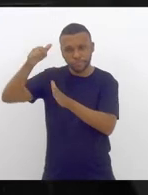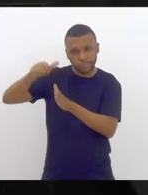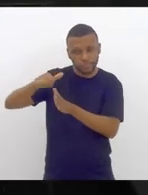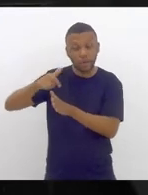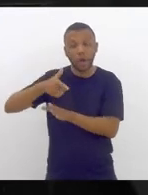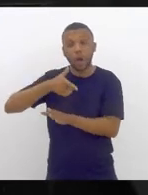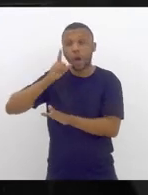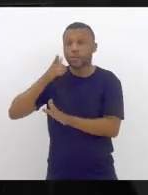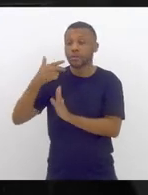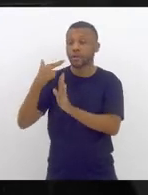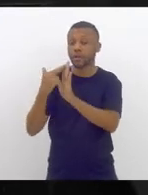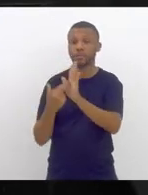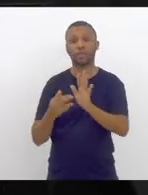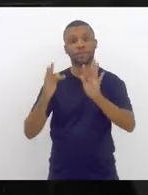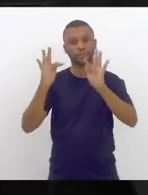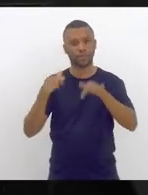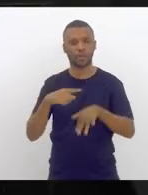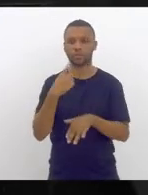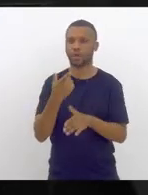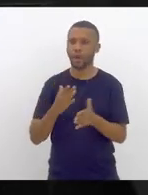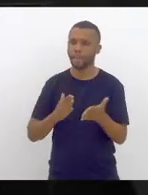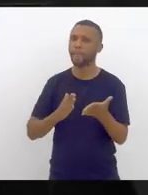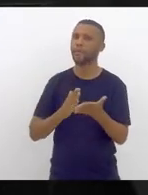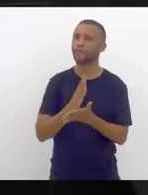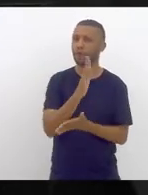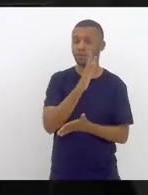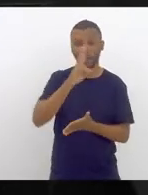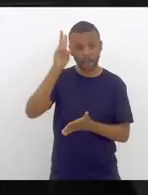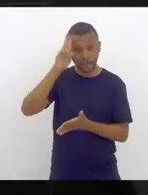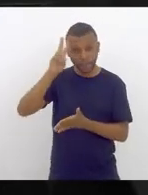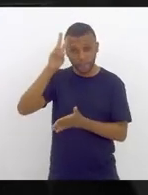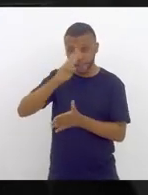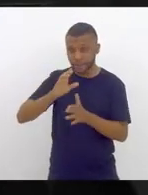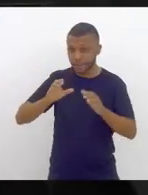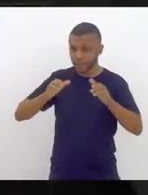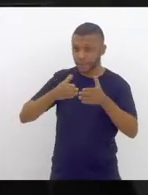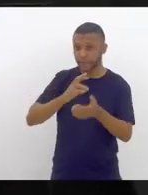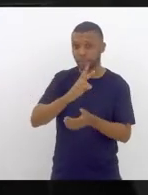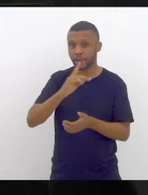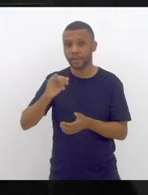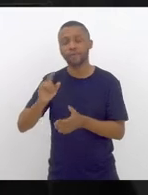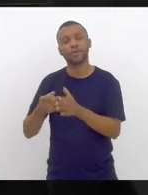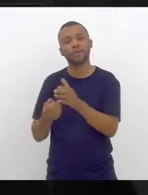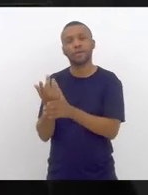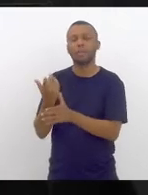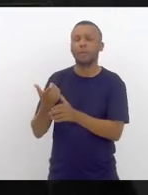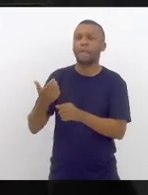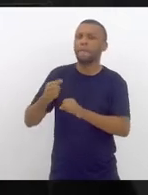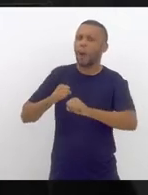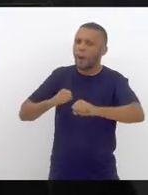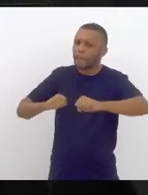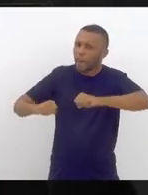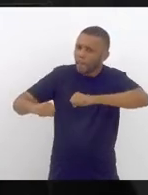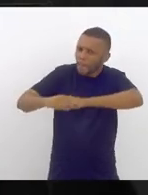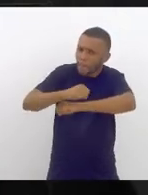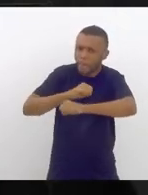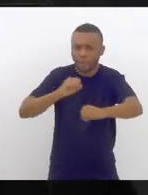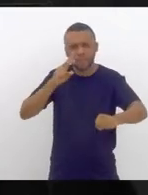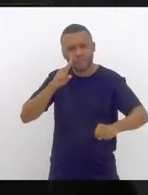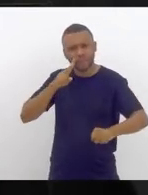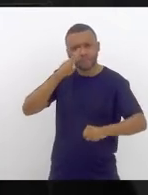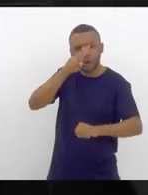aprovamos o relatório final quero lembrar que essa CPI foi instalada após muita perseverança e ter na cidade